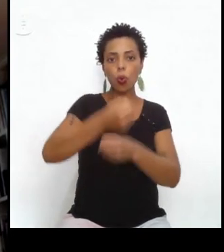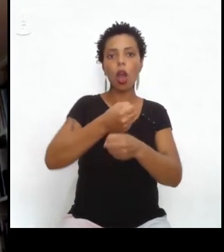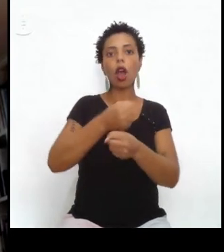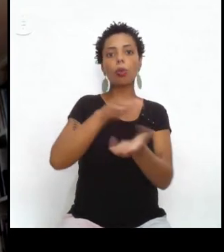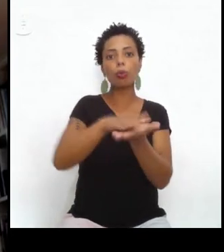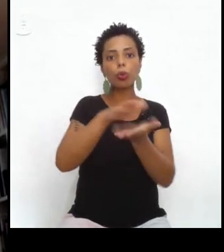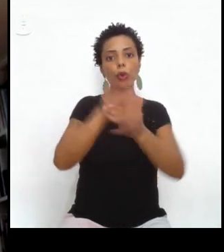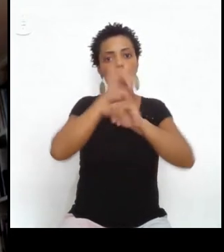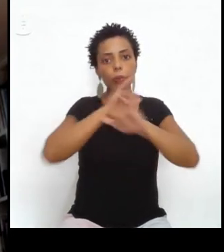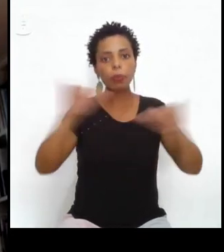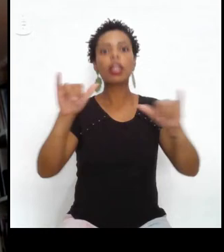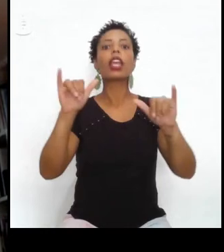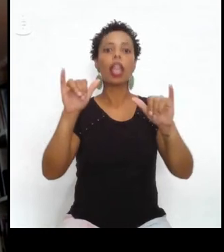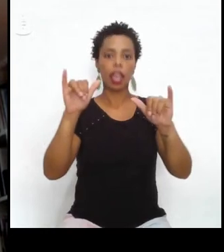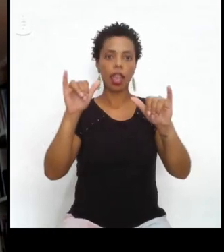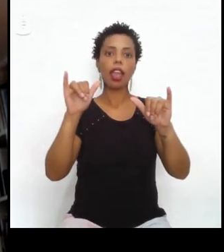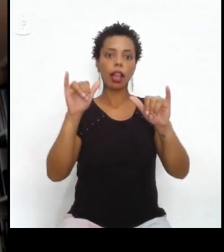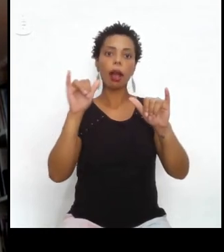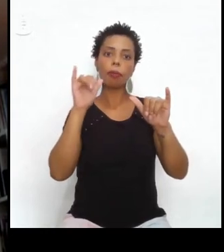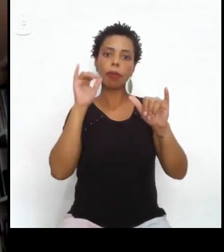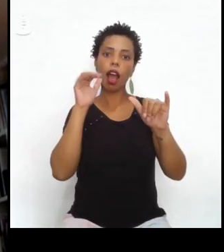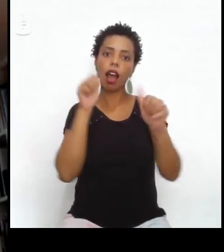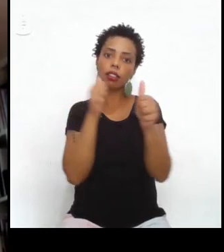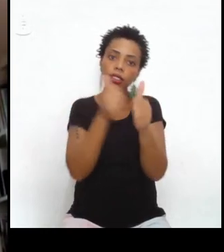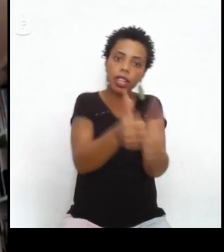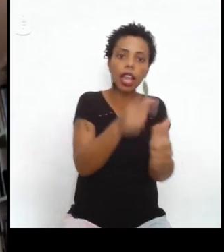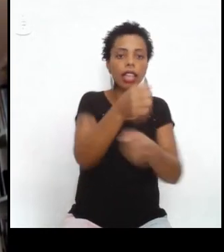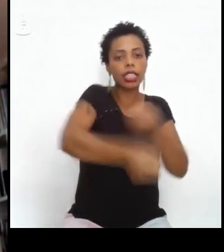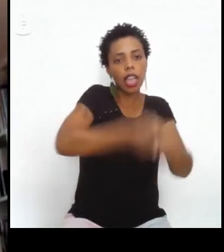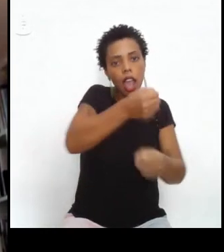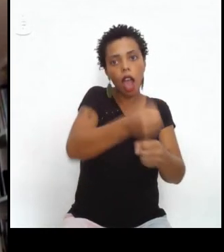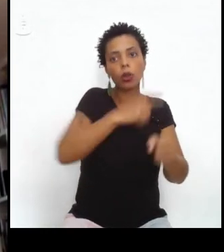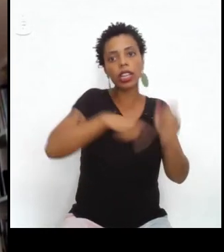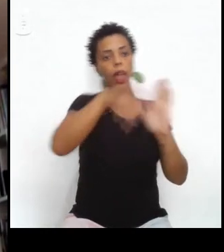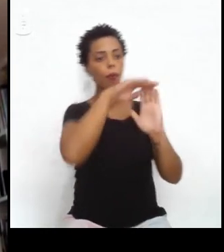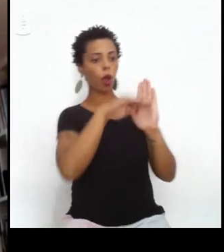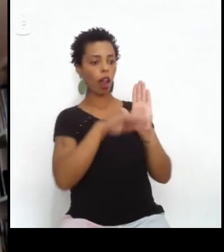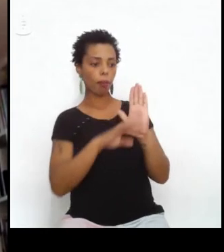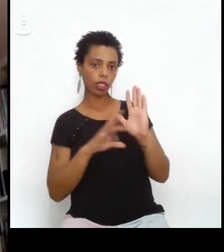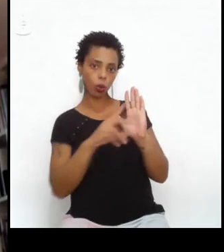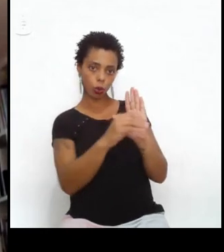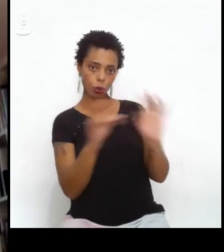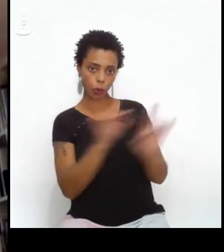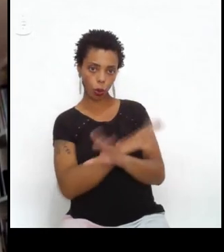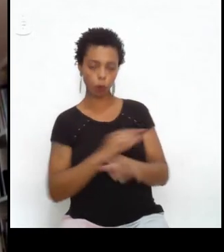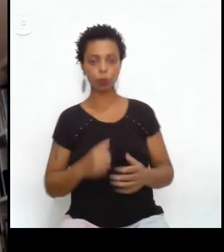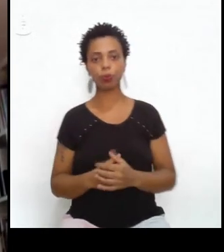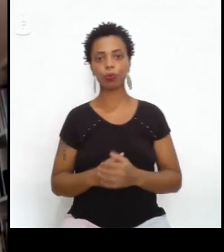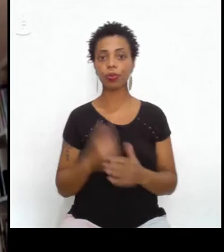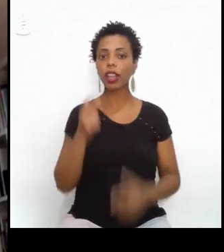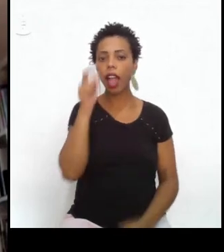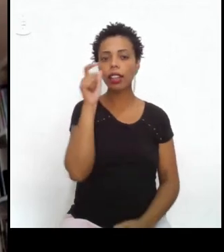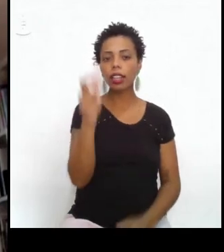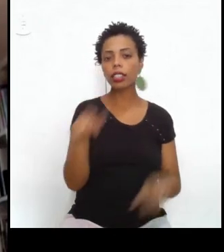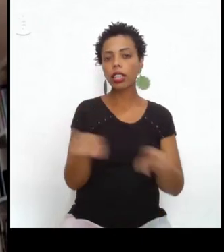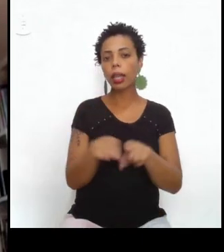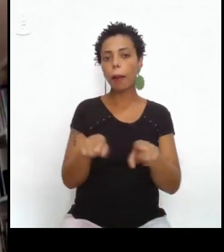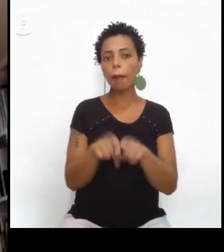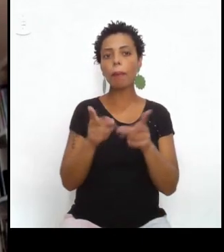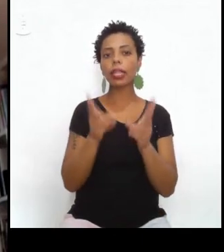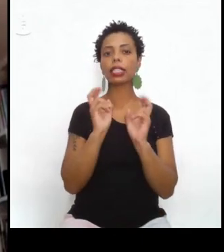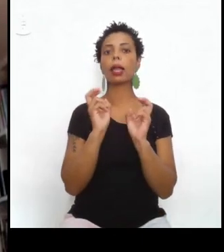acompanhar este ano da programação né interessante também perceber que